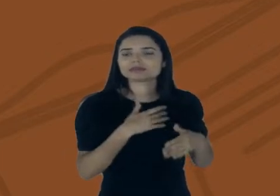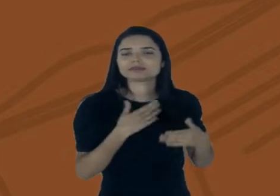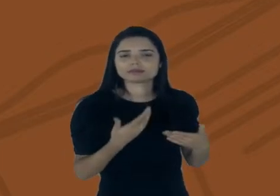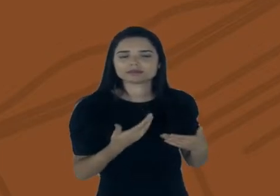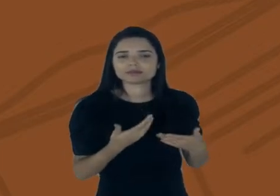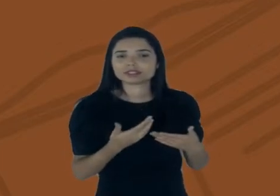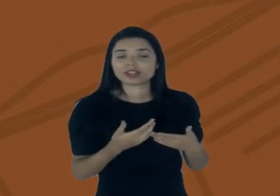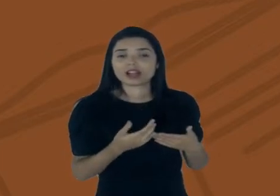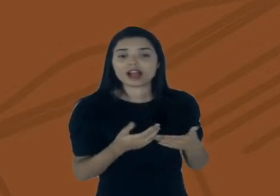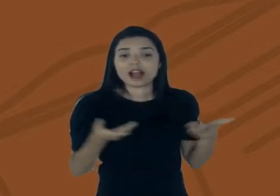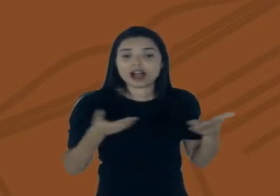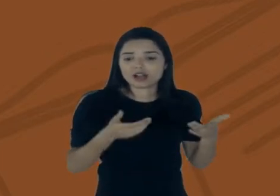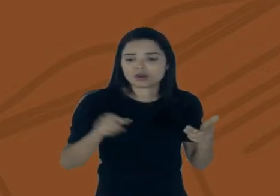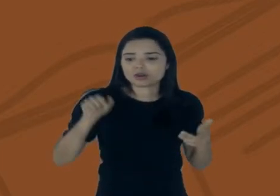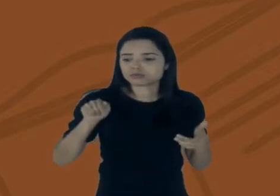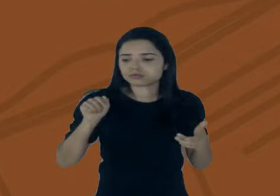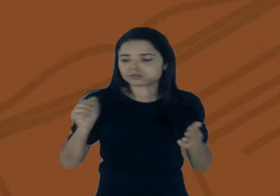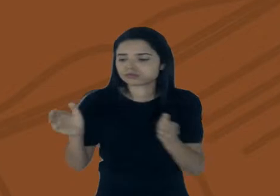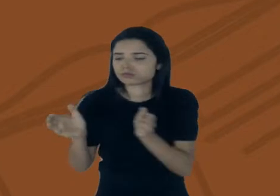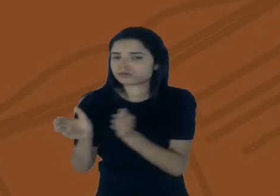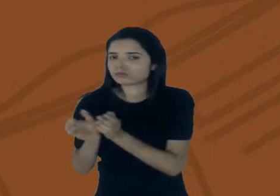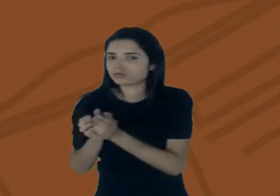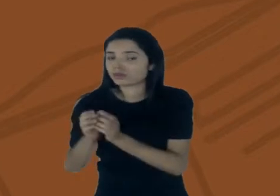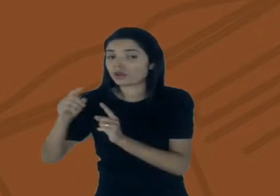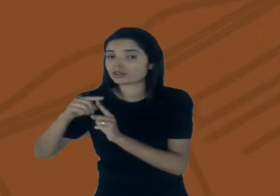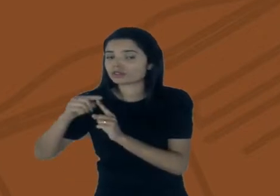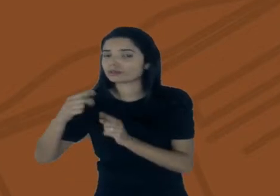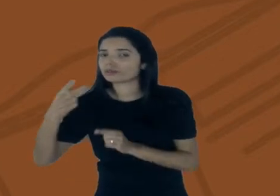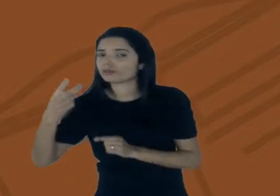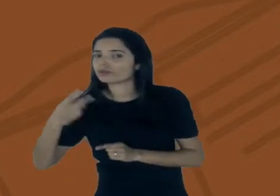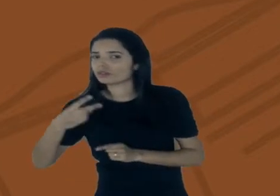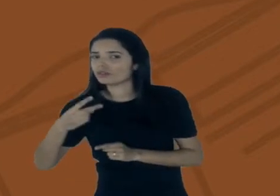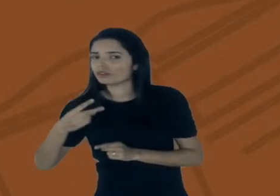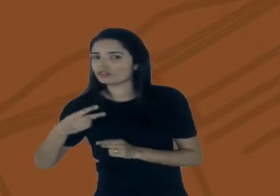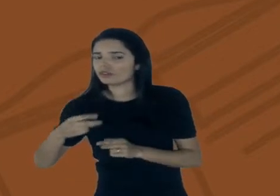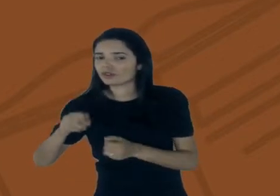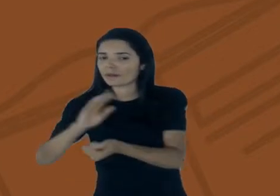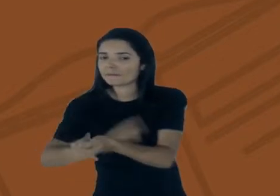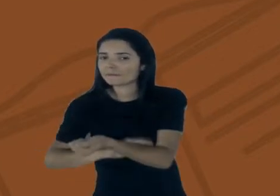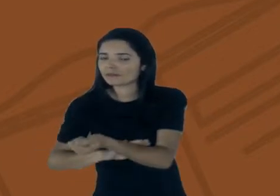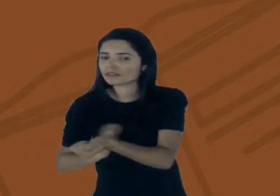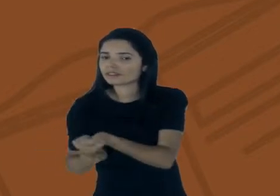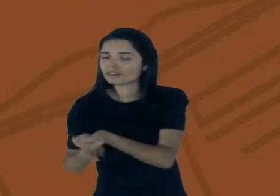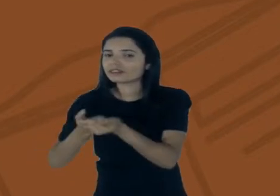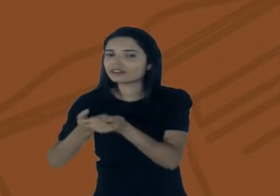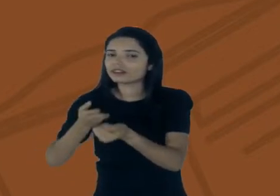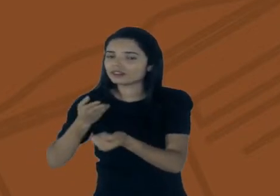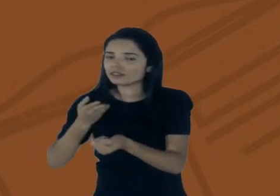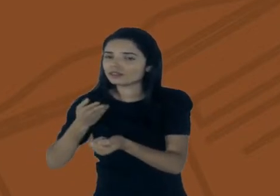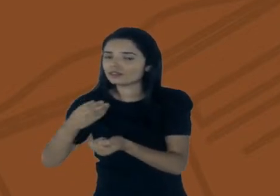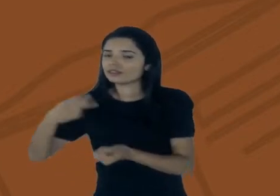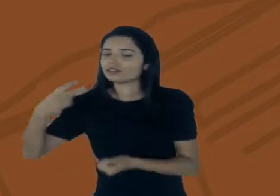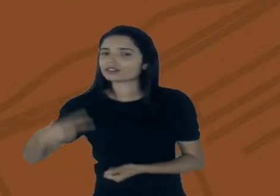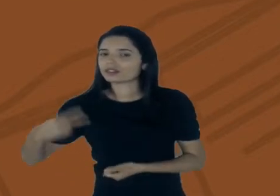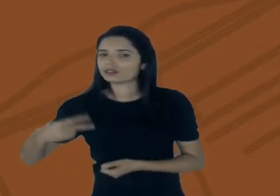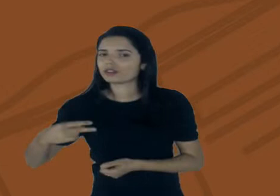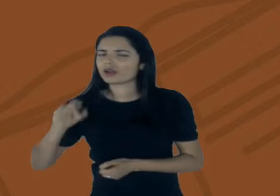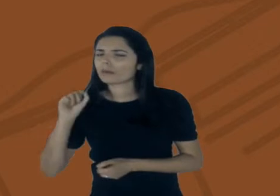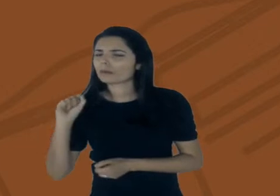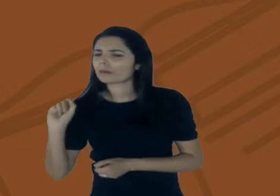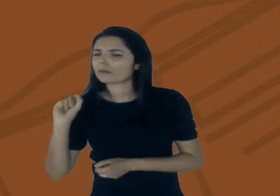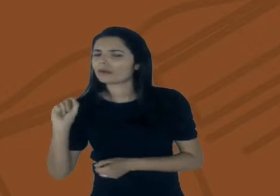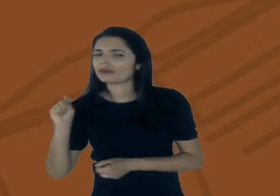hipertensão secundária, né, a gente viu que a primária é causada por essa questão, principalmente hereditária, mas a secundária